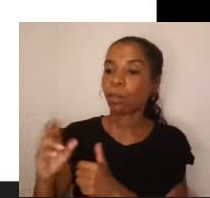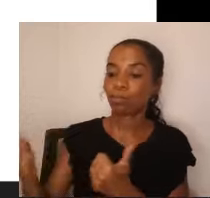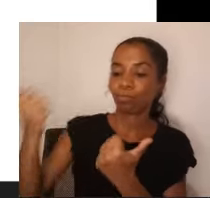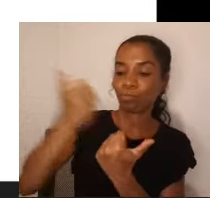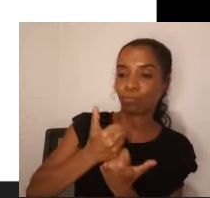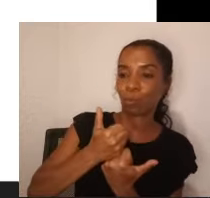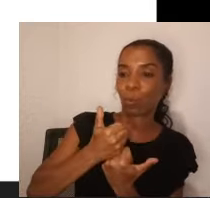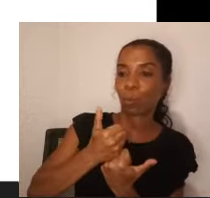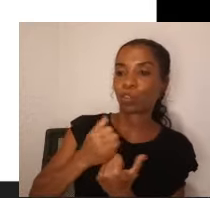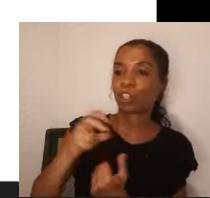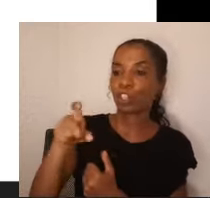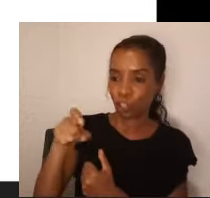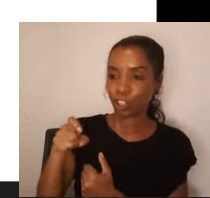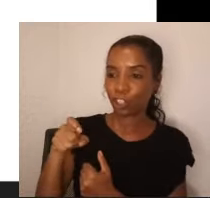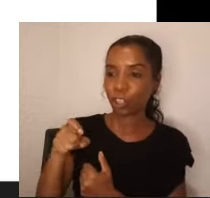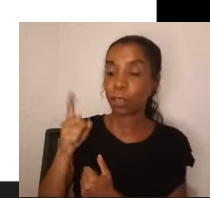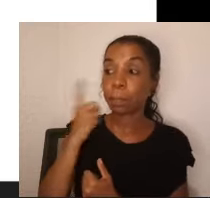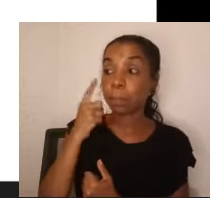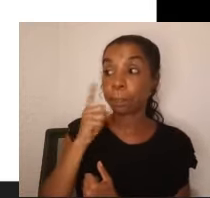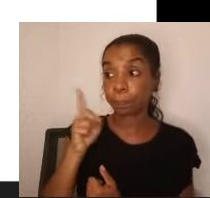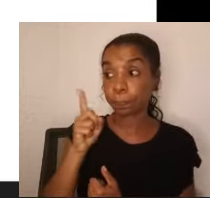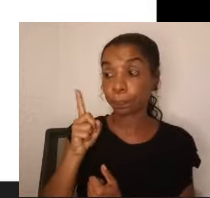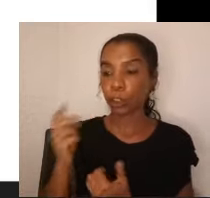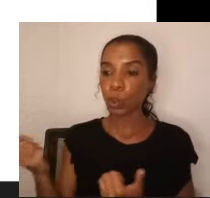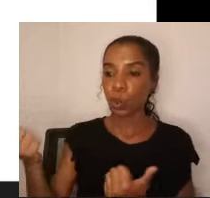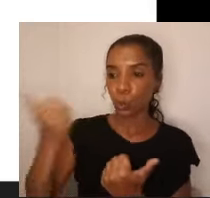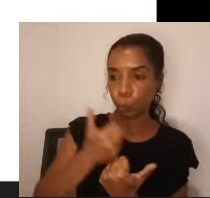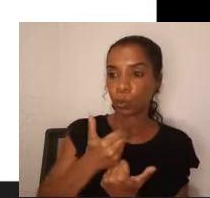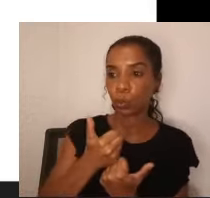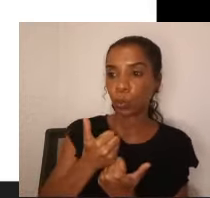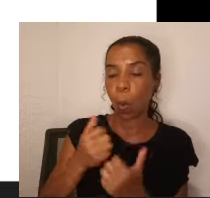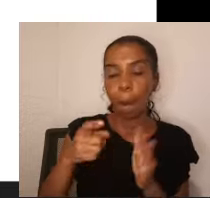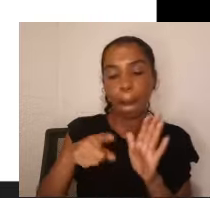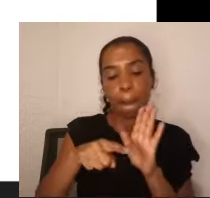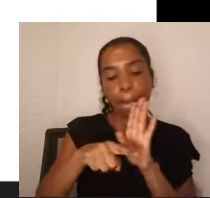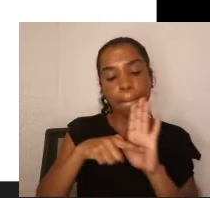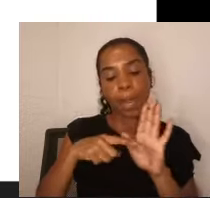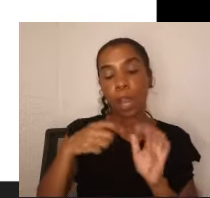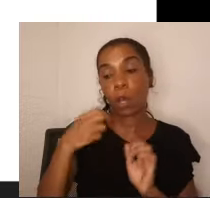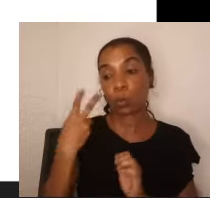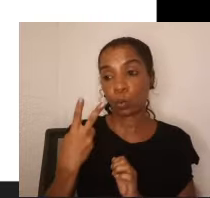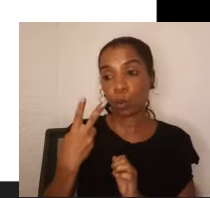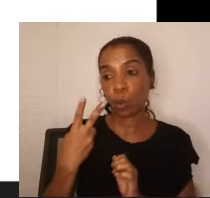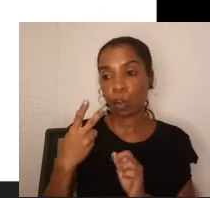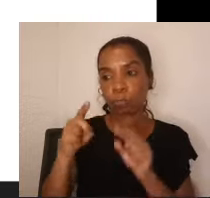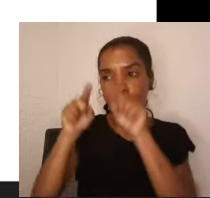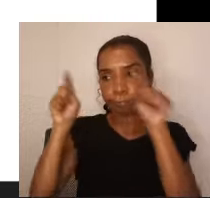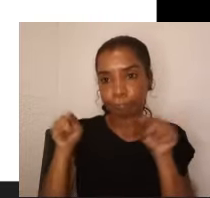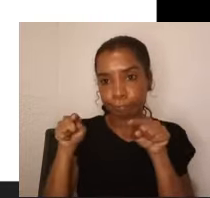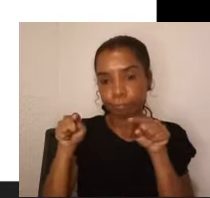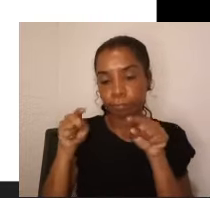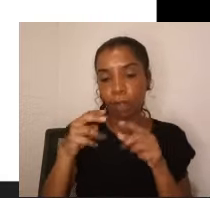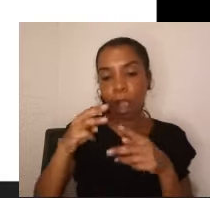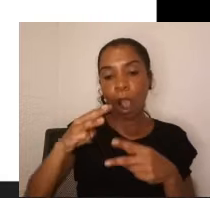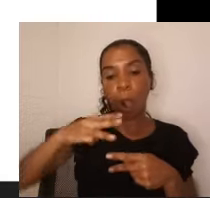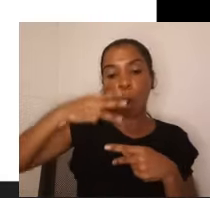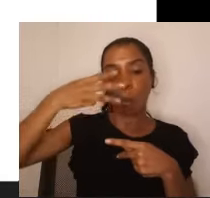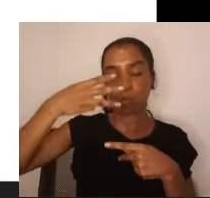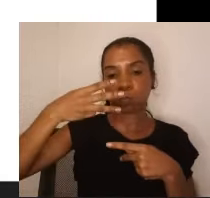daqui, substituindo menos 2 aqui, a gente vai obter menos 2 ao cubo, mais